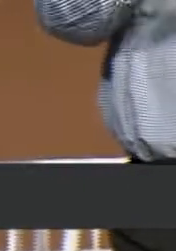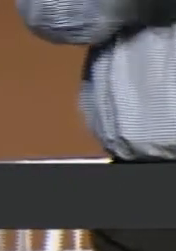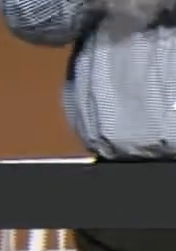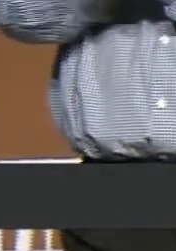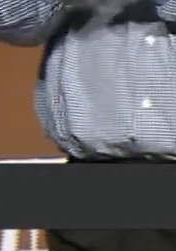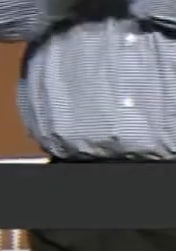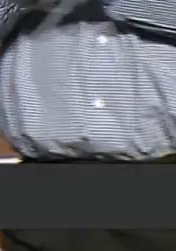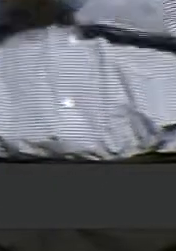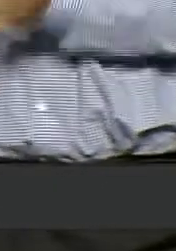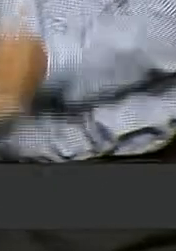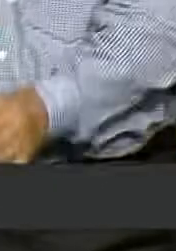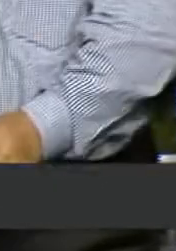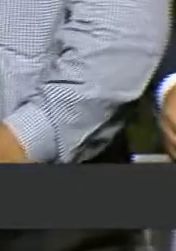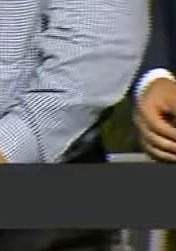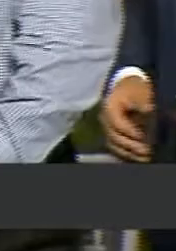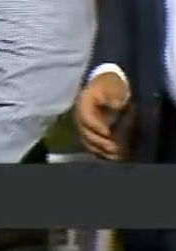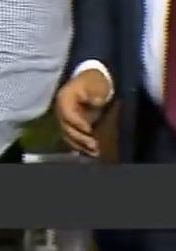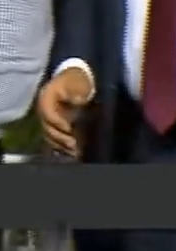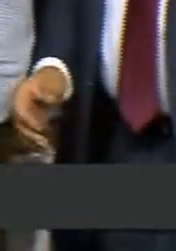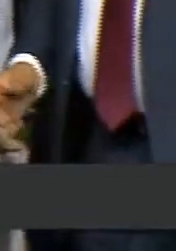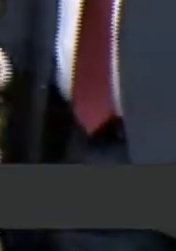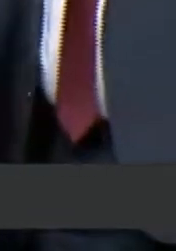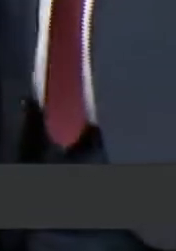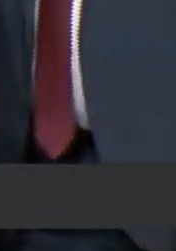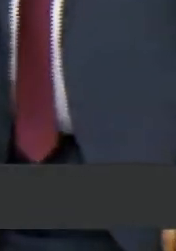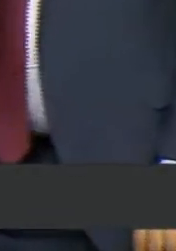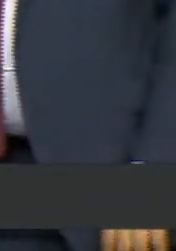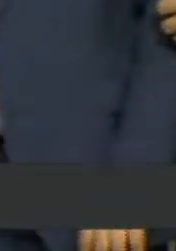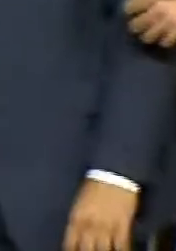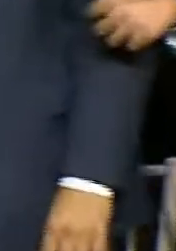Senhoras e senhores, está encerrado esta cerimônia.